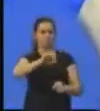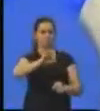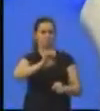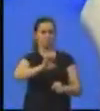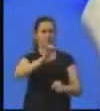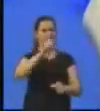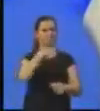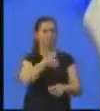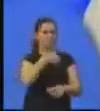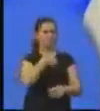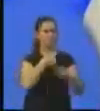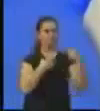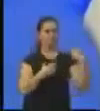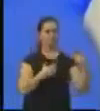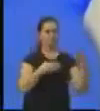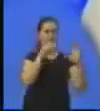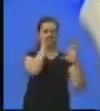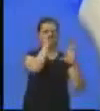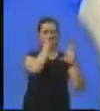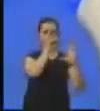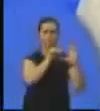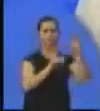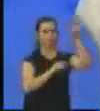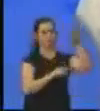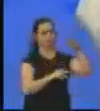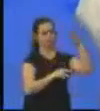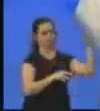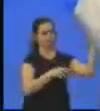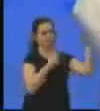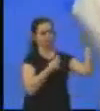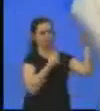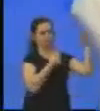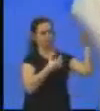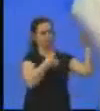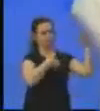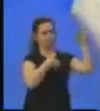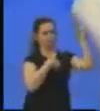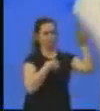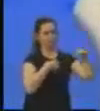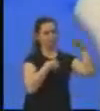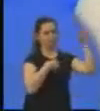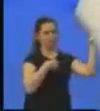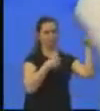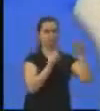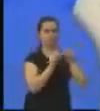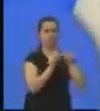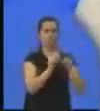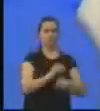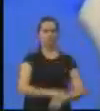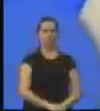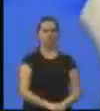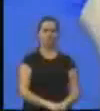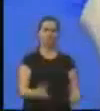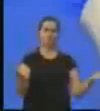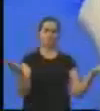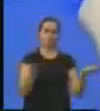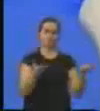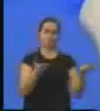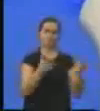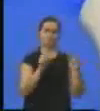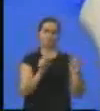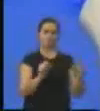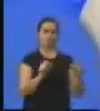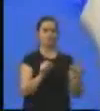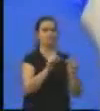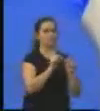Mas coloque os valores numa tabela para verificar como fica o nosso gráfico. Agora,